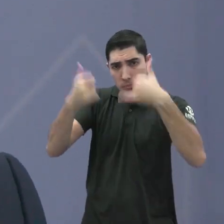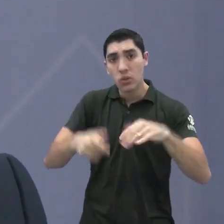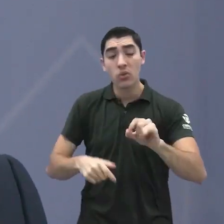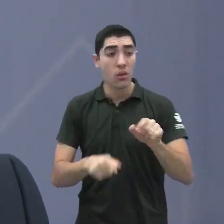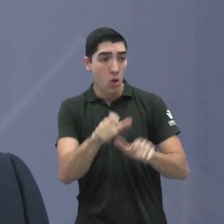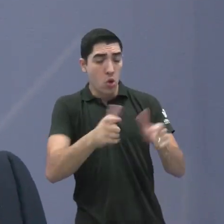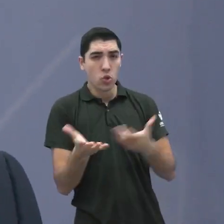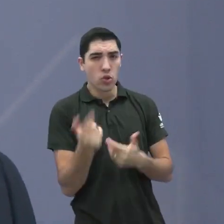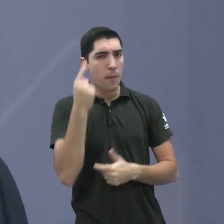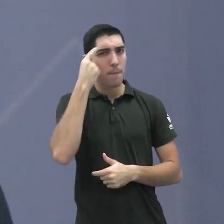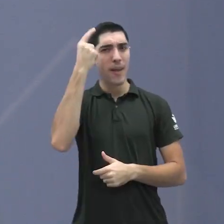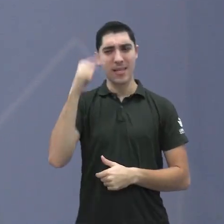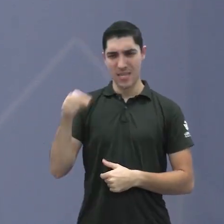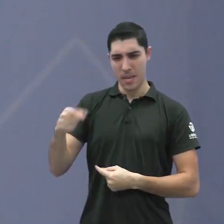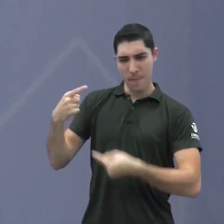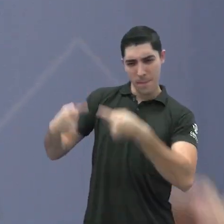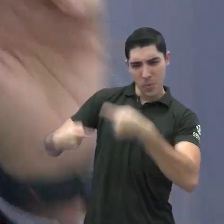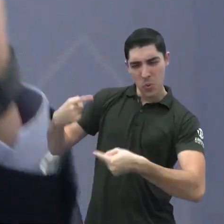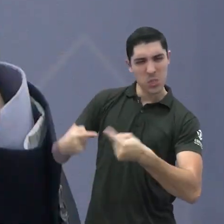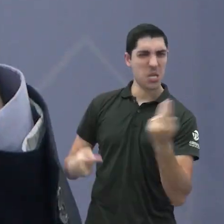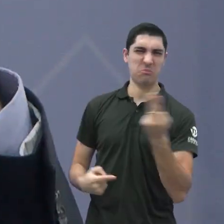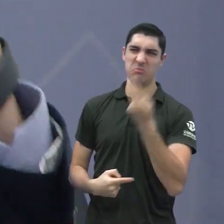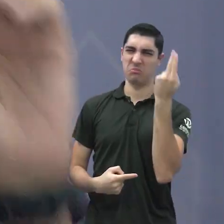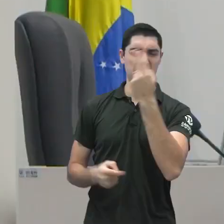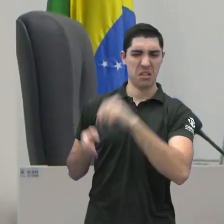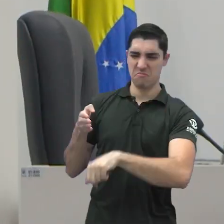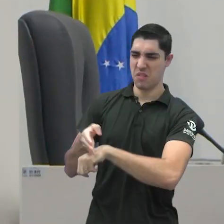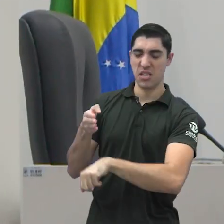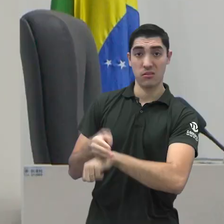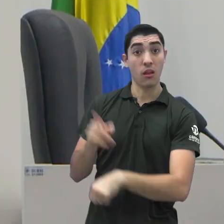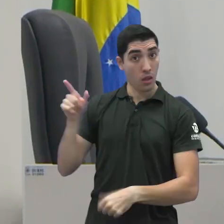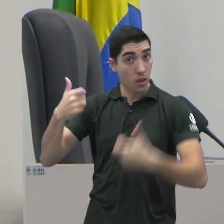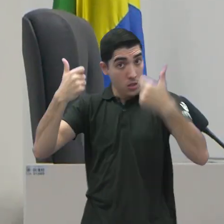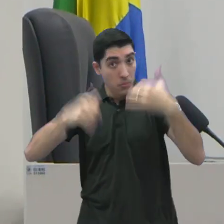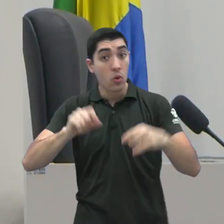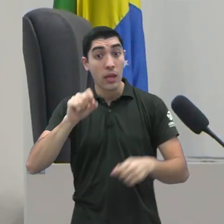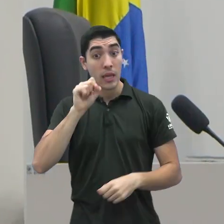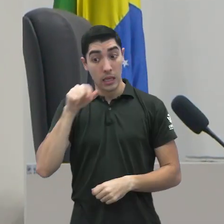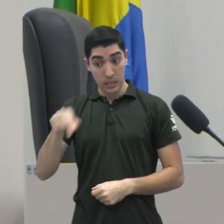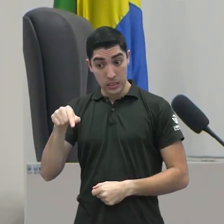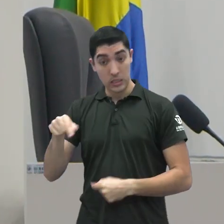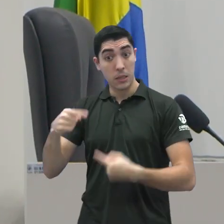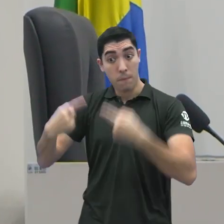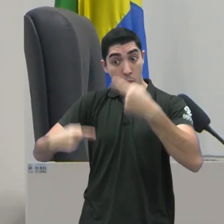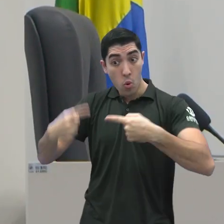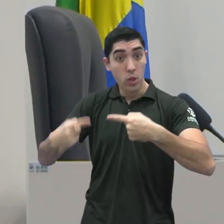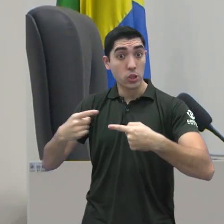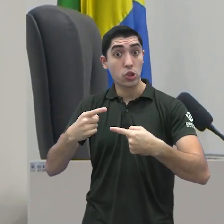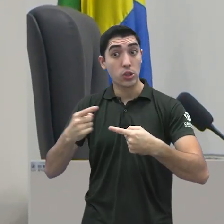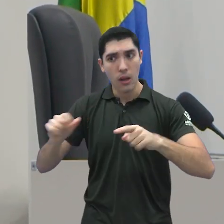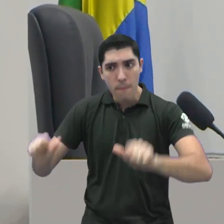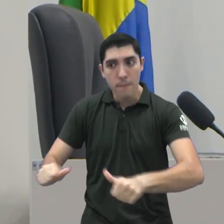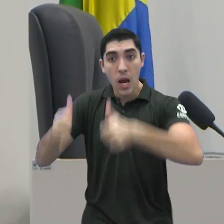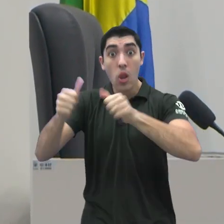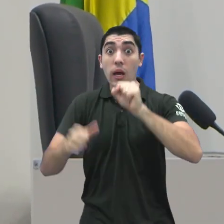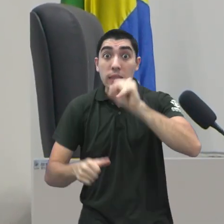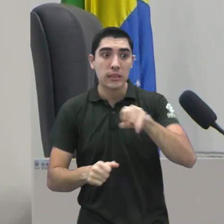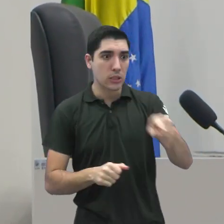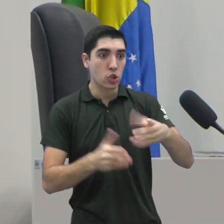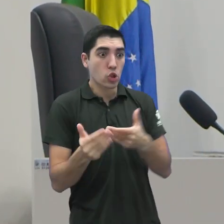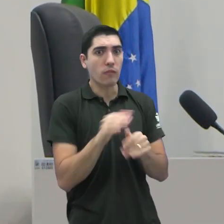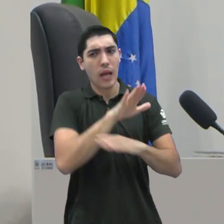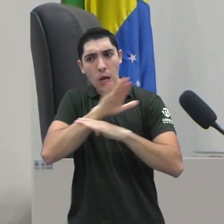Henrique, muitos jovens enxergam o caminho da política como inatingível. Ele destaca ainda que a política melhora quando os jovens acreditam que